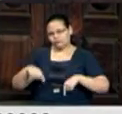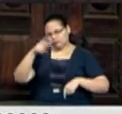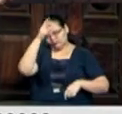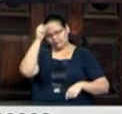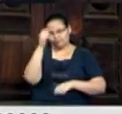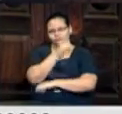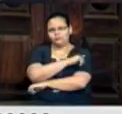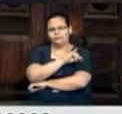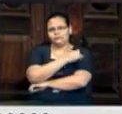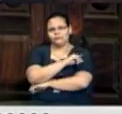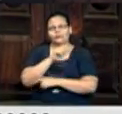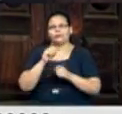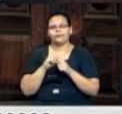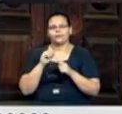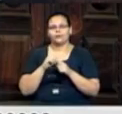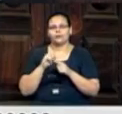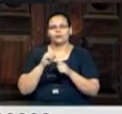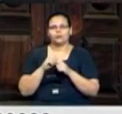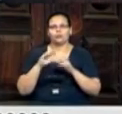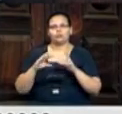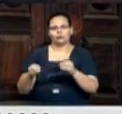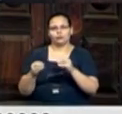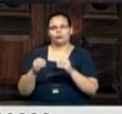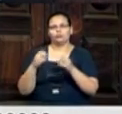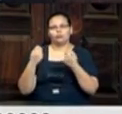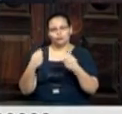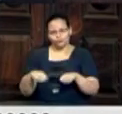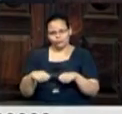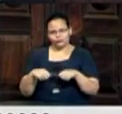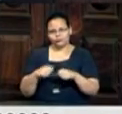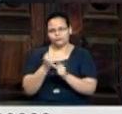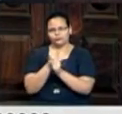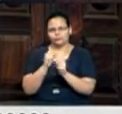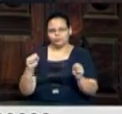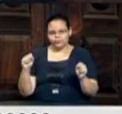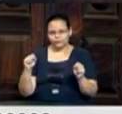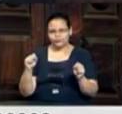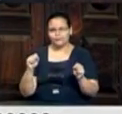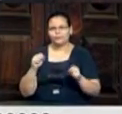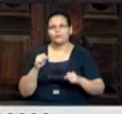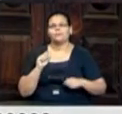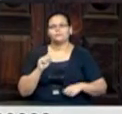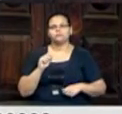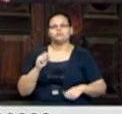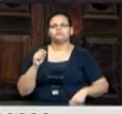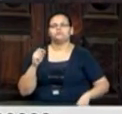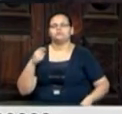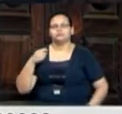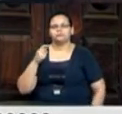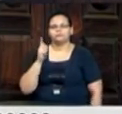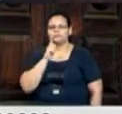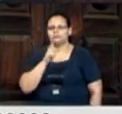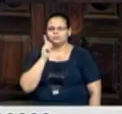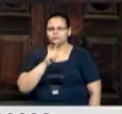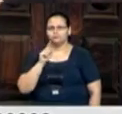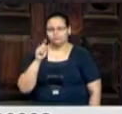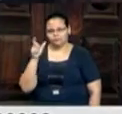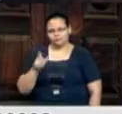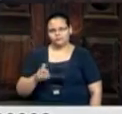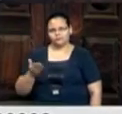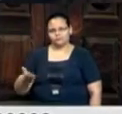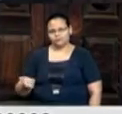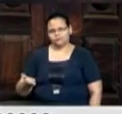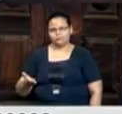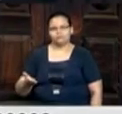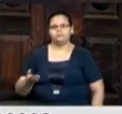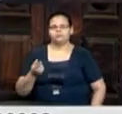Janeiro e fazer tudo aquilo que for possível e impossível para a garantia deste servidor